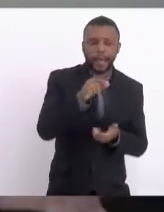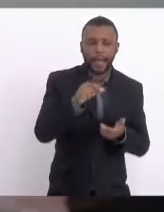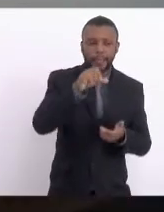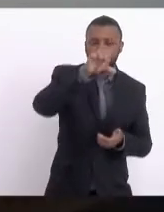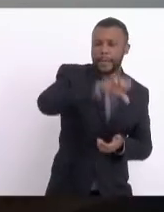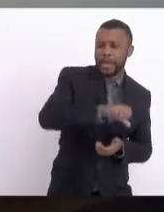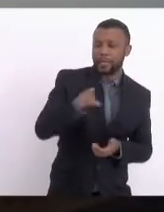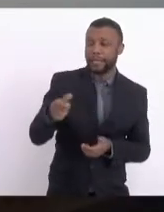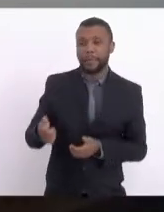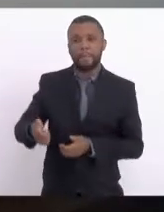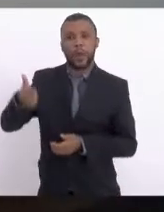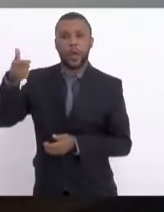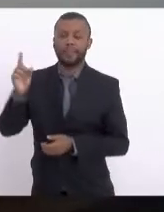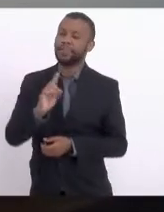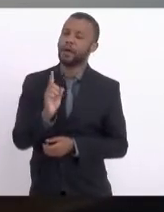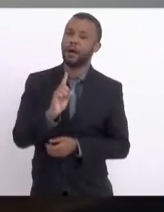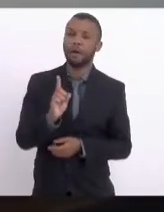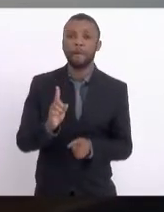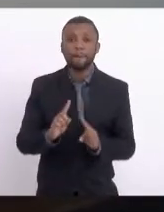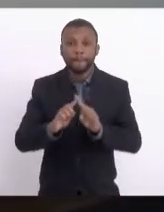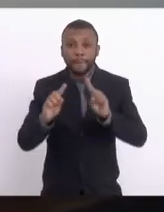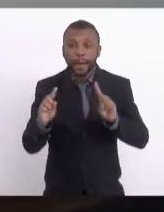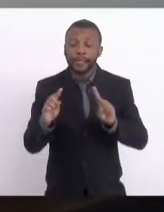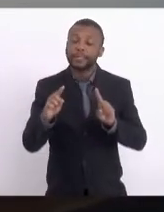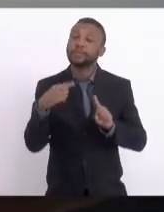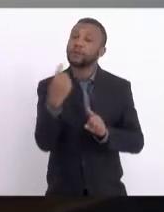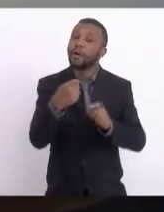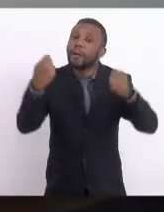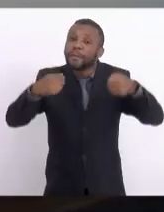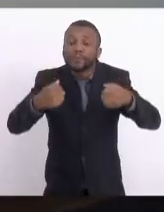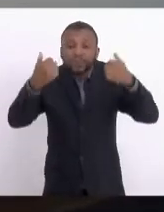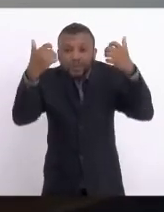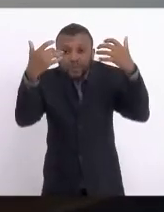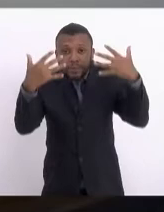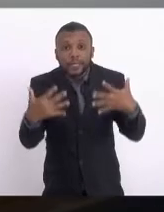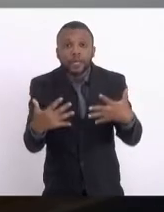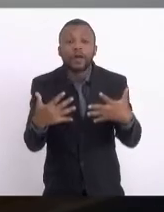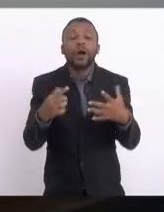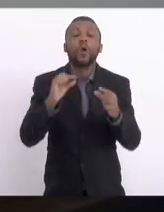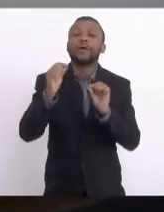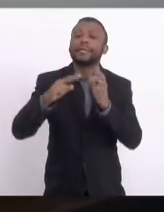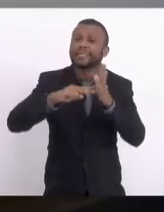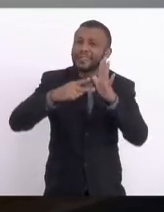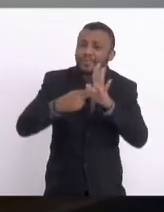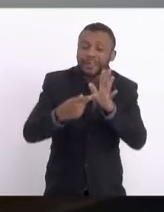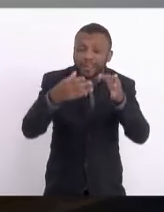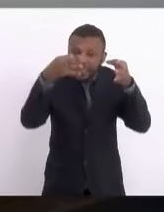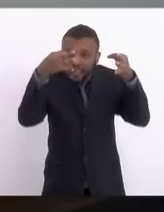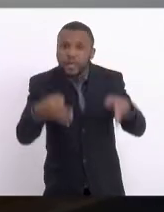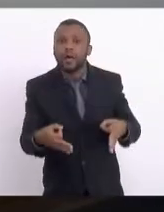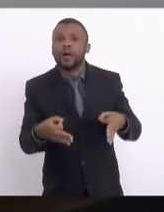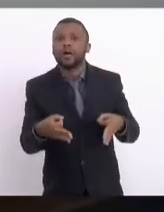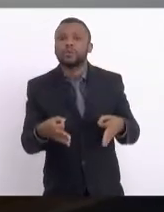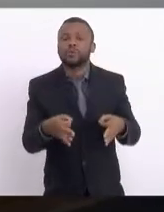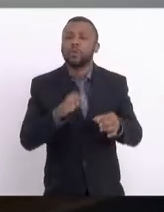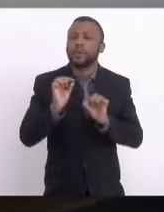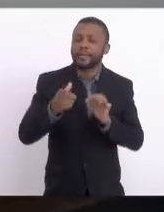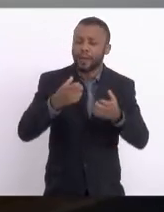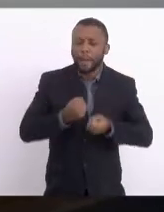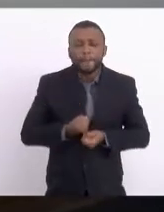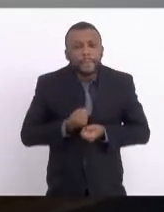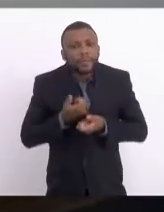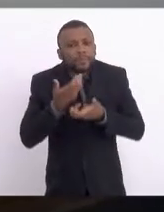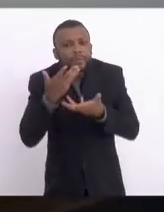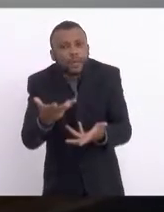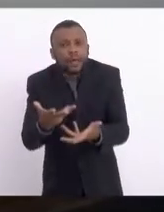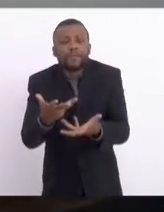isso, mas é definir aquilo que seja efetivamente uma expressão, né, da cultura, das tradições, dos